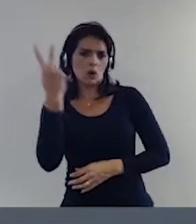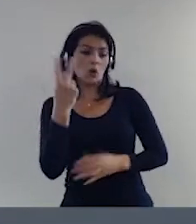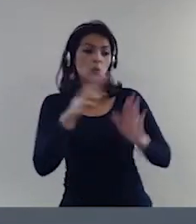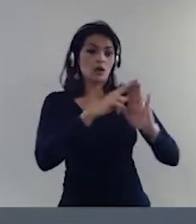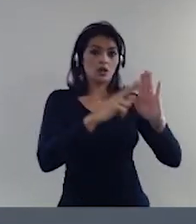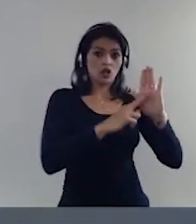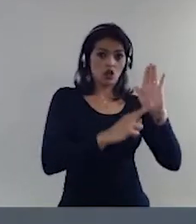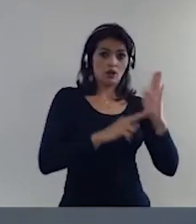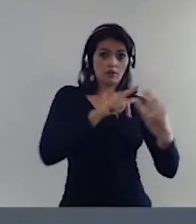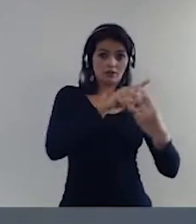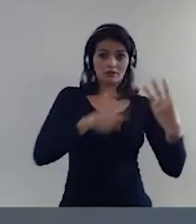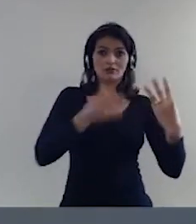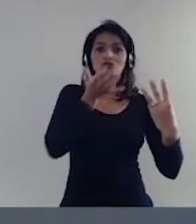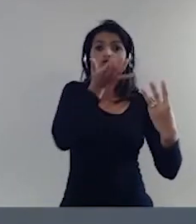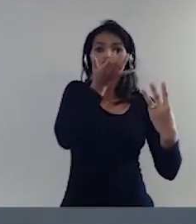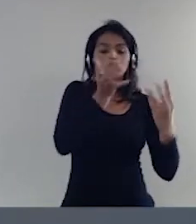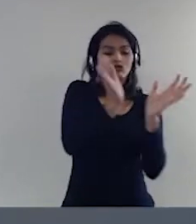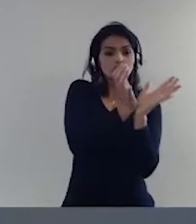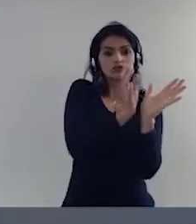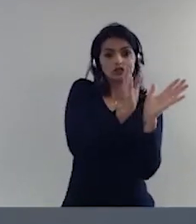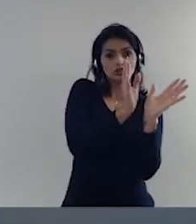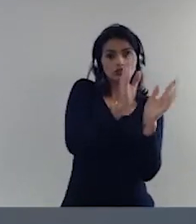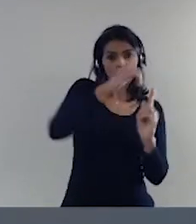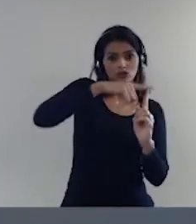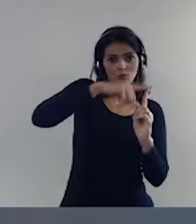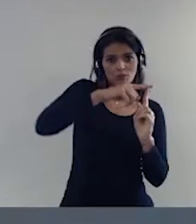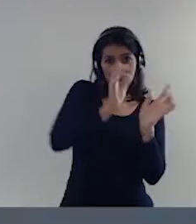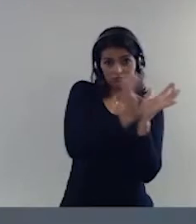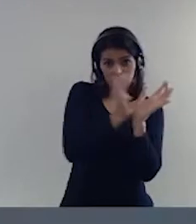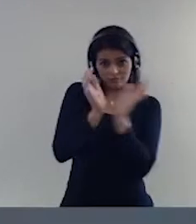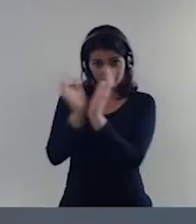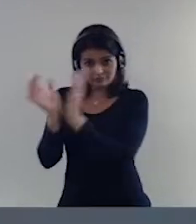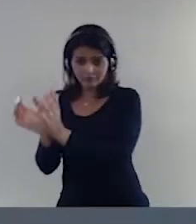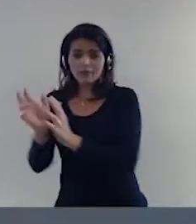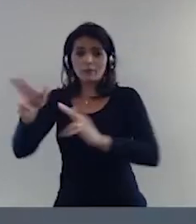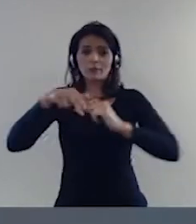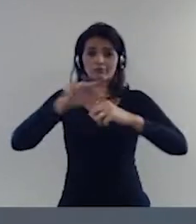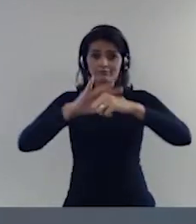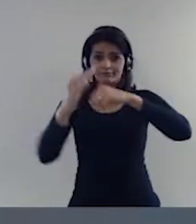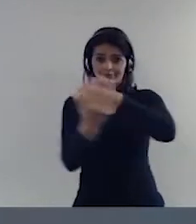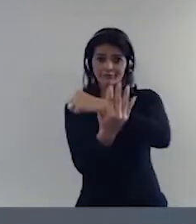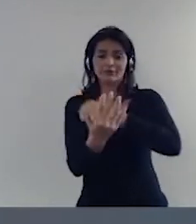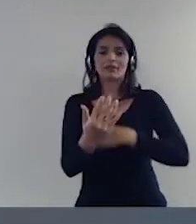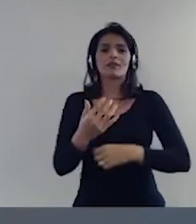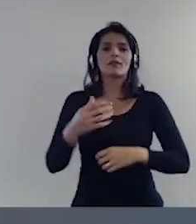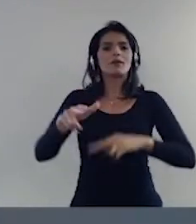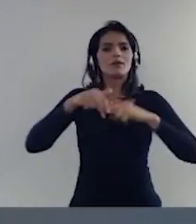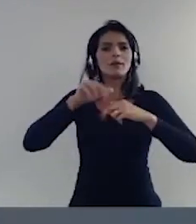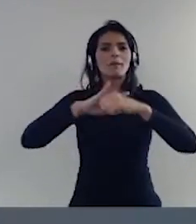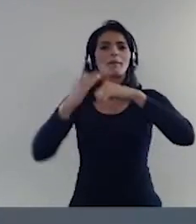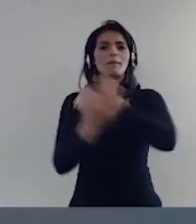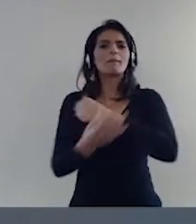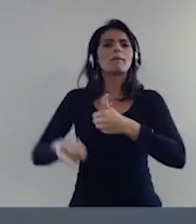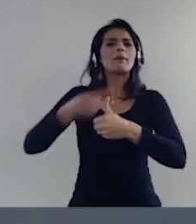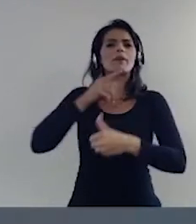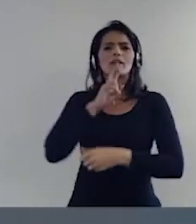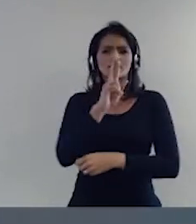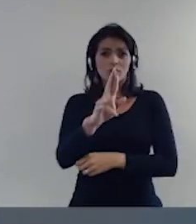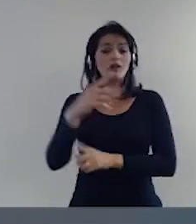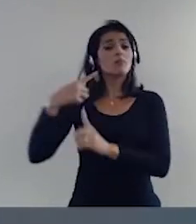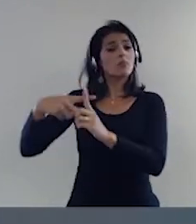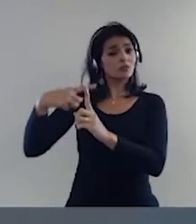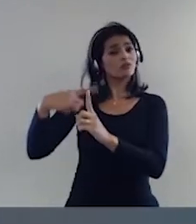3 dimensões nós encontramos impactos profundos por conta da pandemia do Covid-19. Portanto, a primeira resposta é